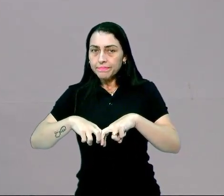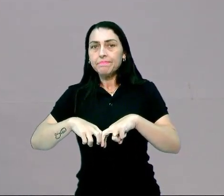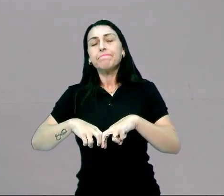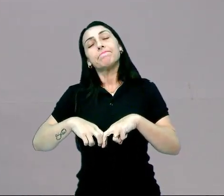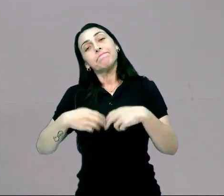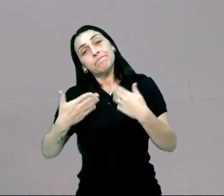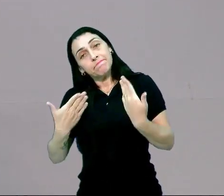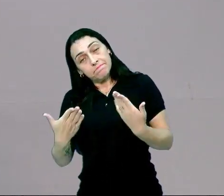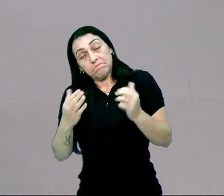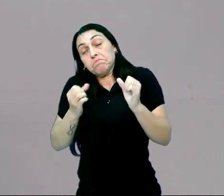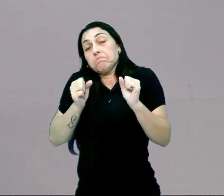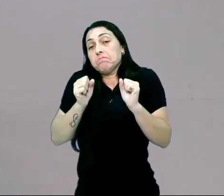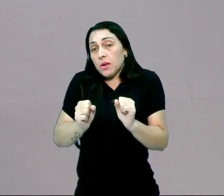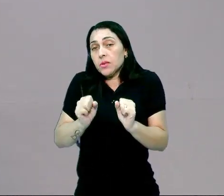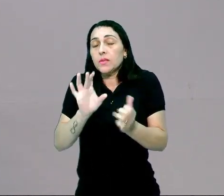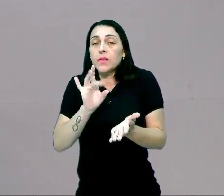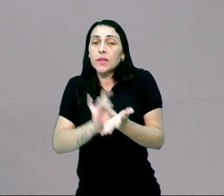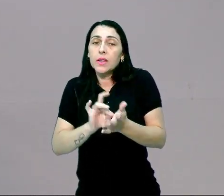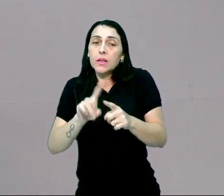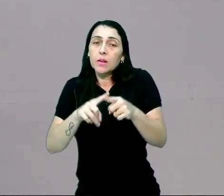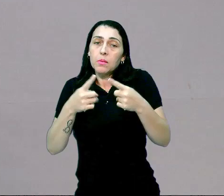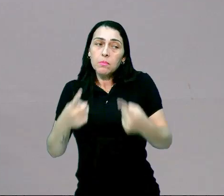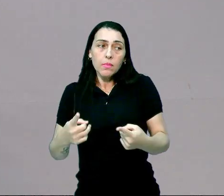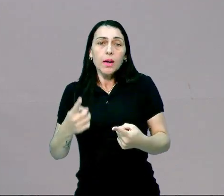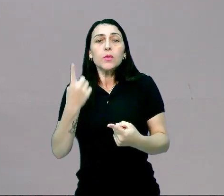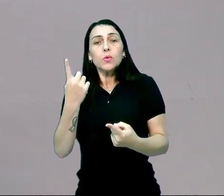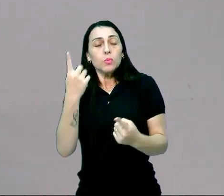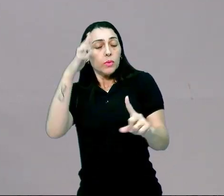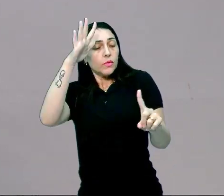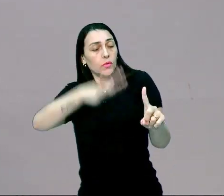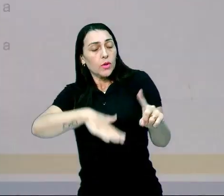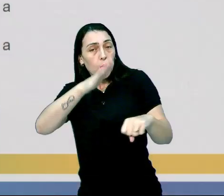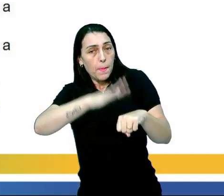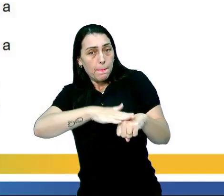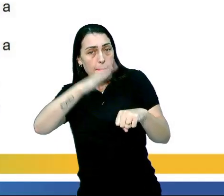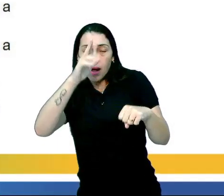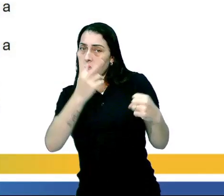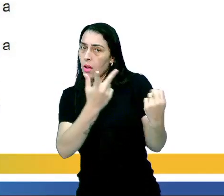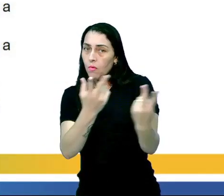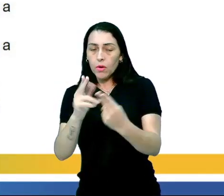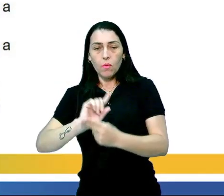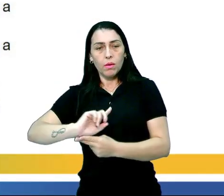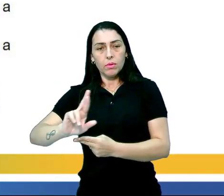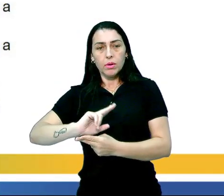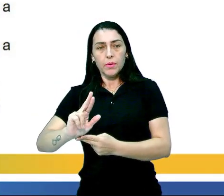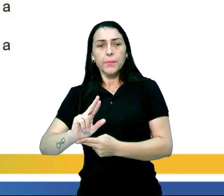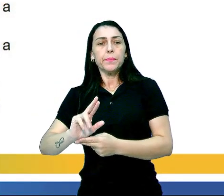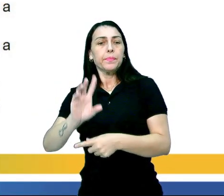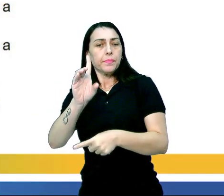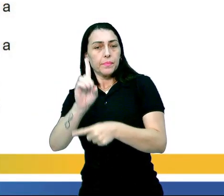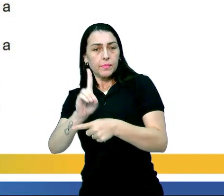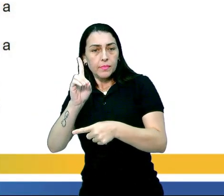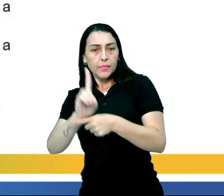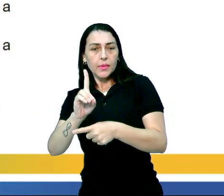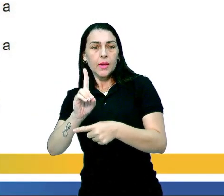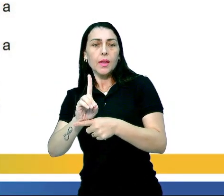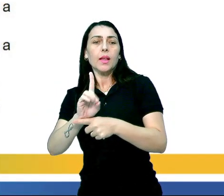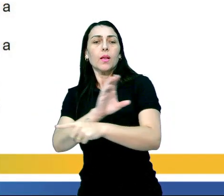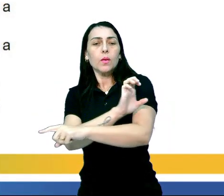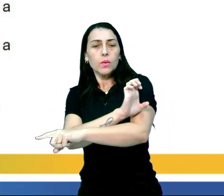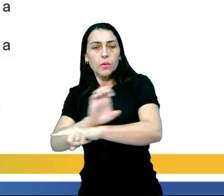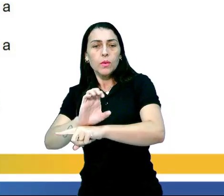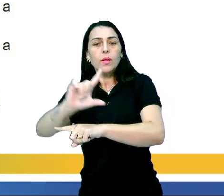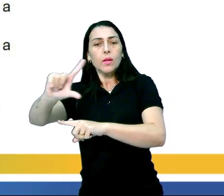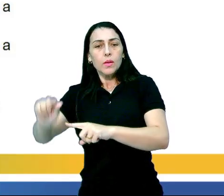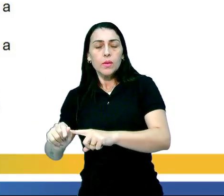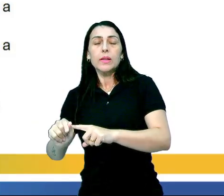Em suma, pode ser verdade, mas uma influenciou mais, não foi igualmente, beleza? E deixa eu ver aqui, a cultura indígena e